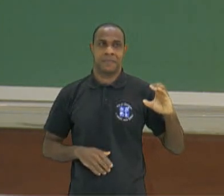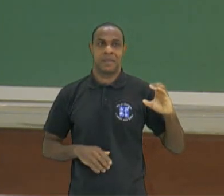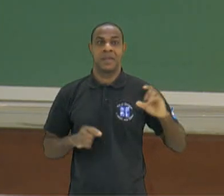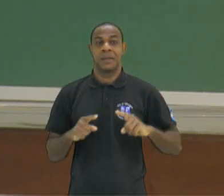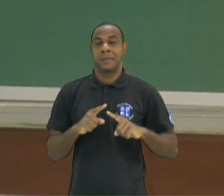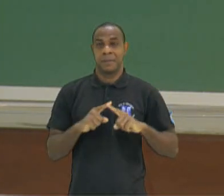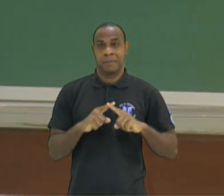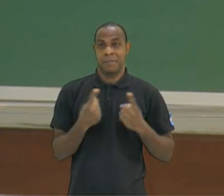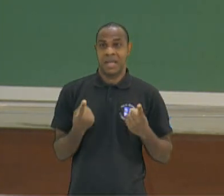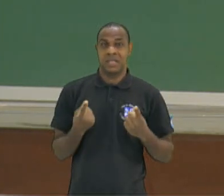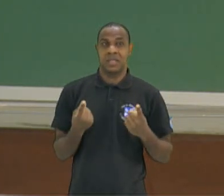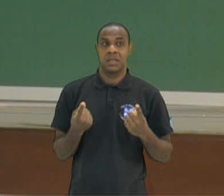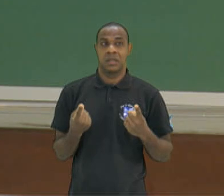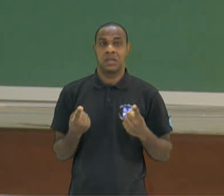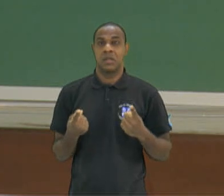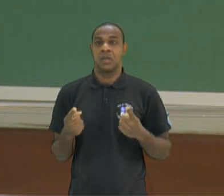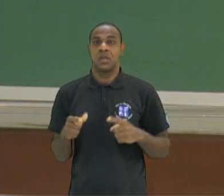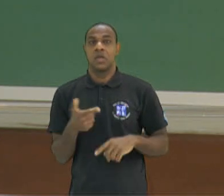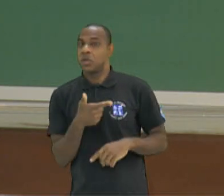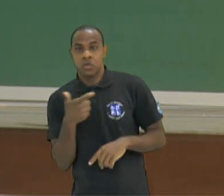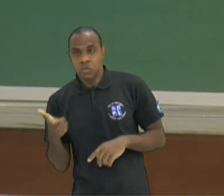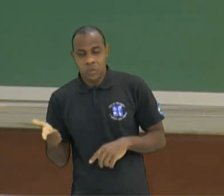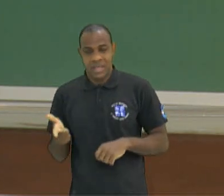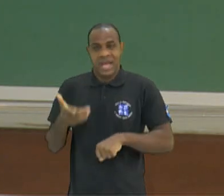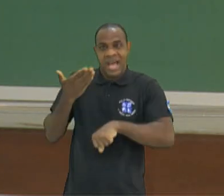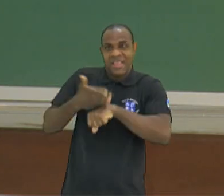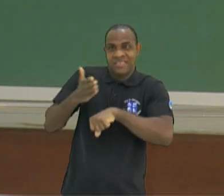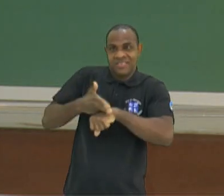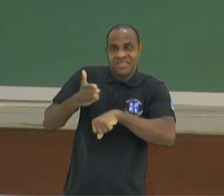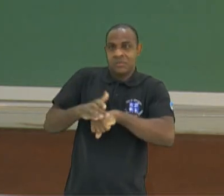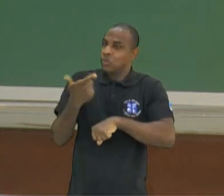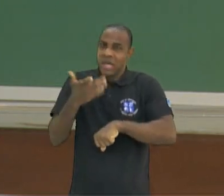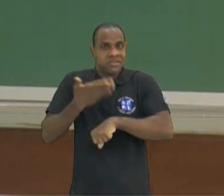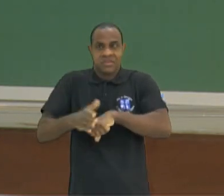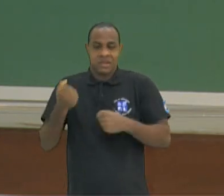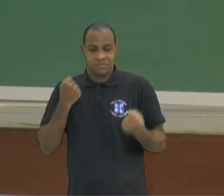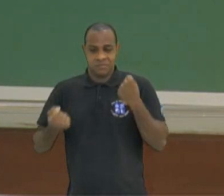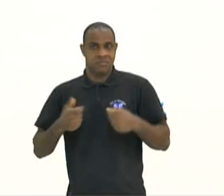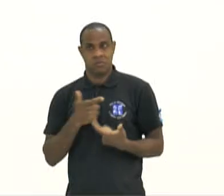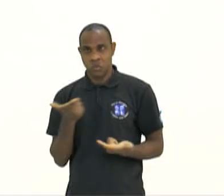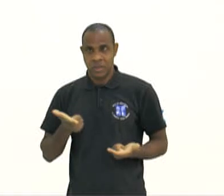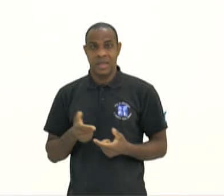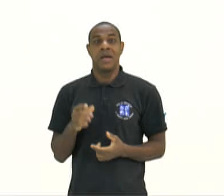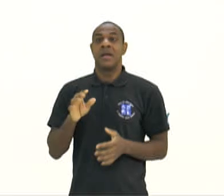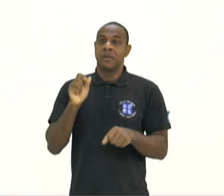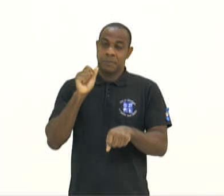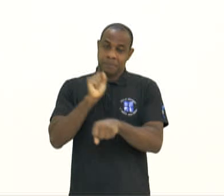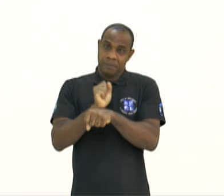mas eles não atividade física. Vou dar um tempinho para vocês responderem, a gente já retorna.